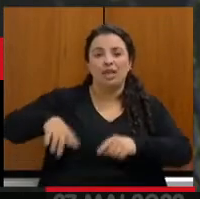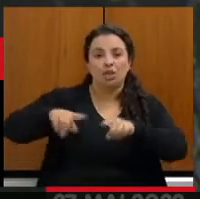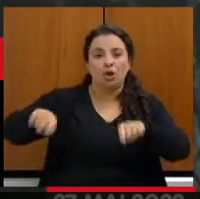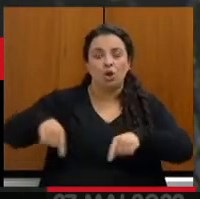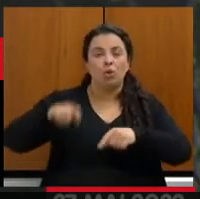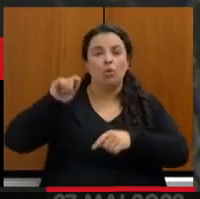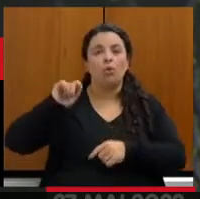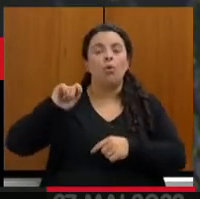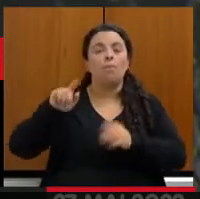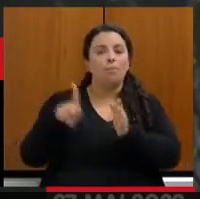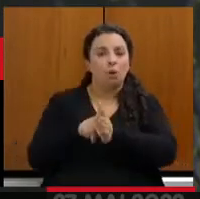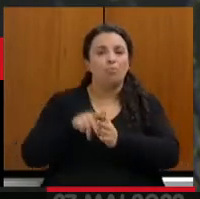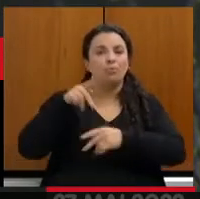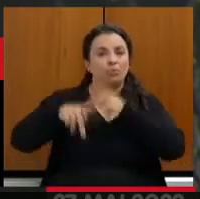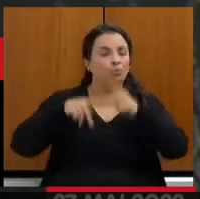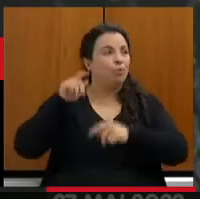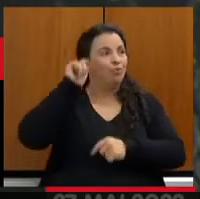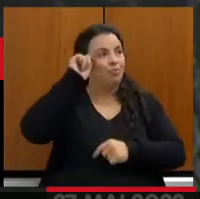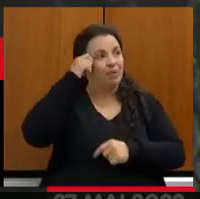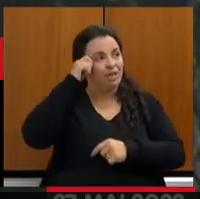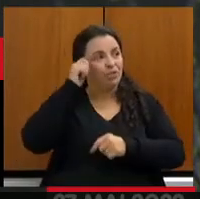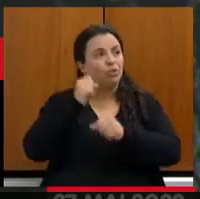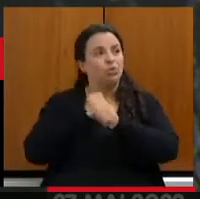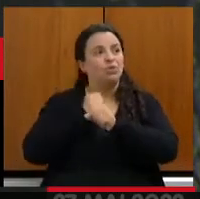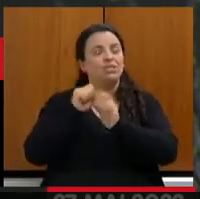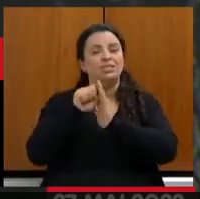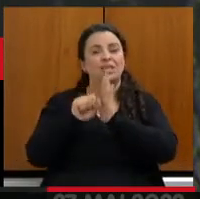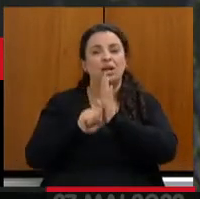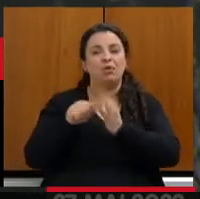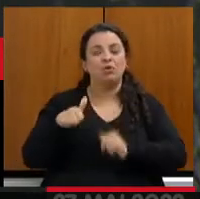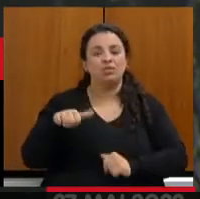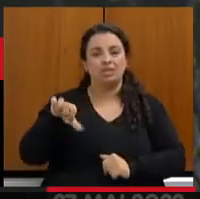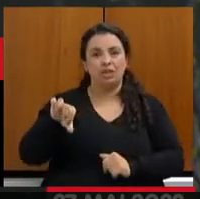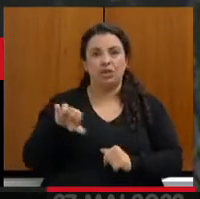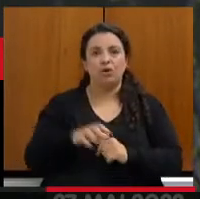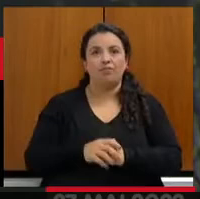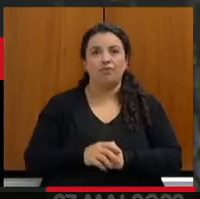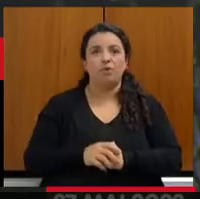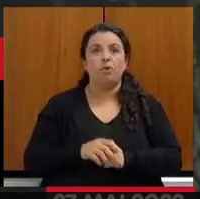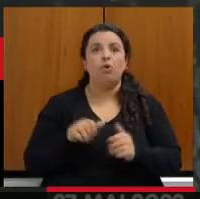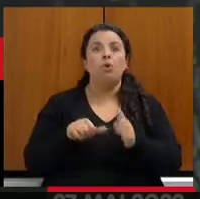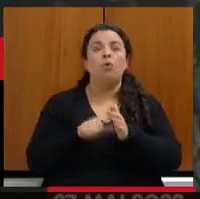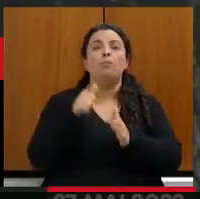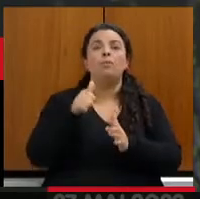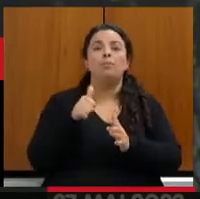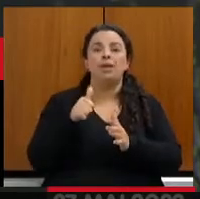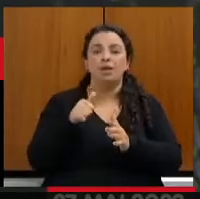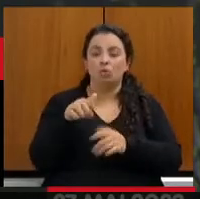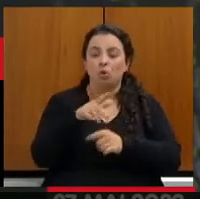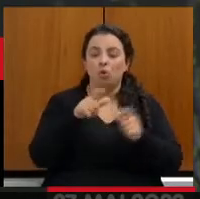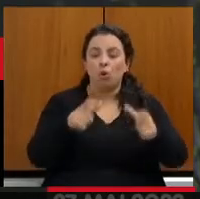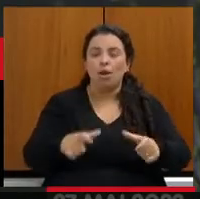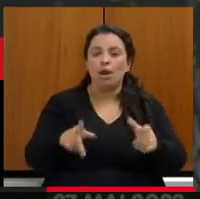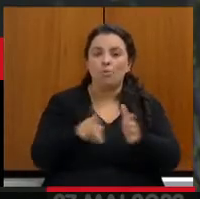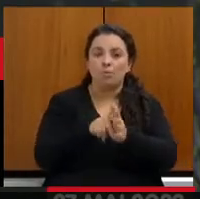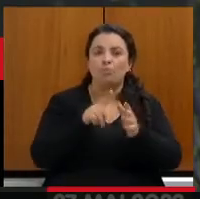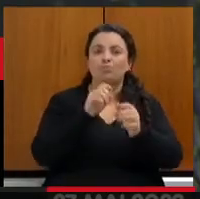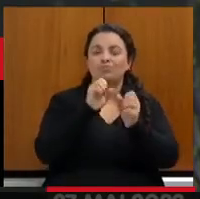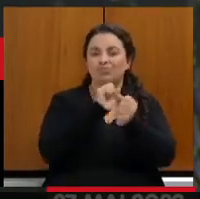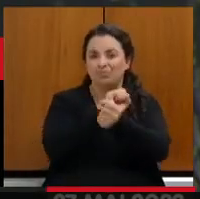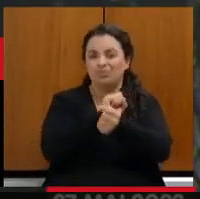século 19 ou desconhecido como Quilombo dos luízes e o primeiro Quilombo reconhecido em contexto Urbano